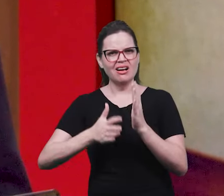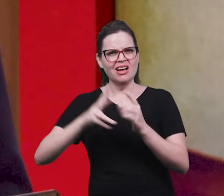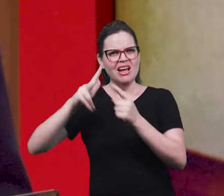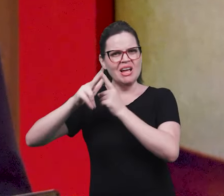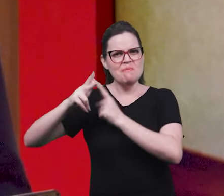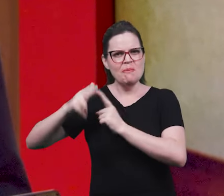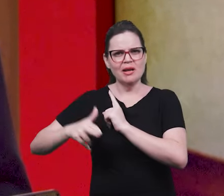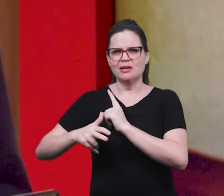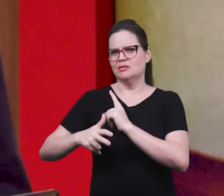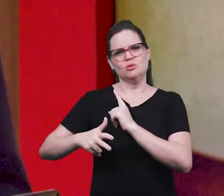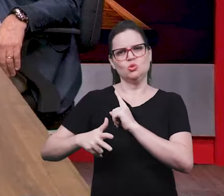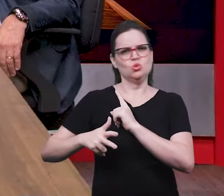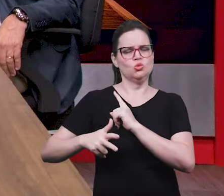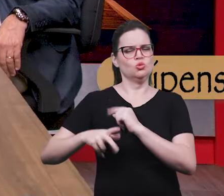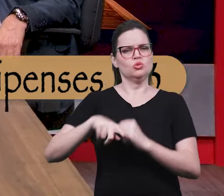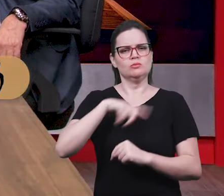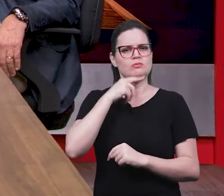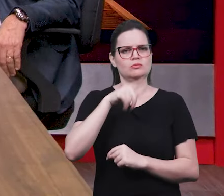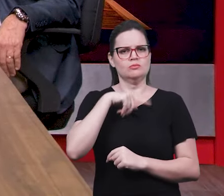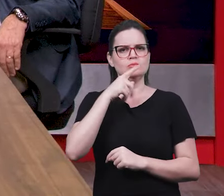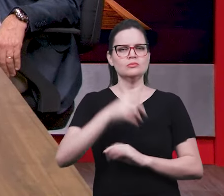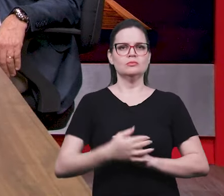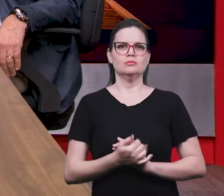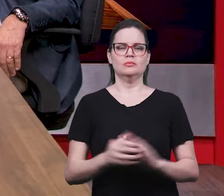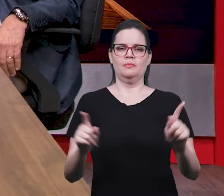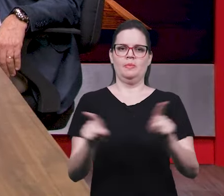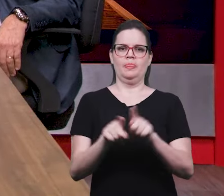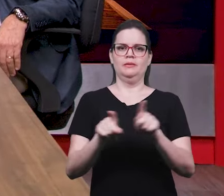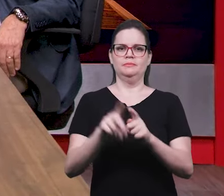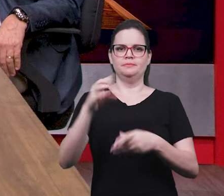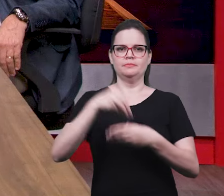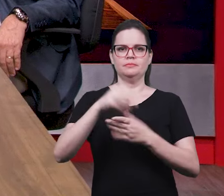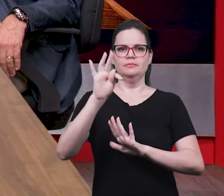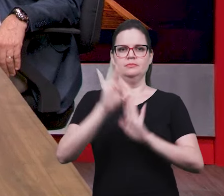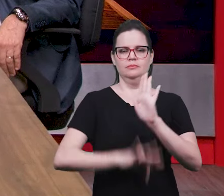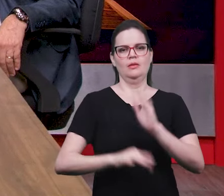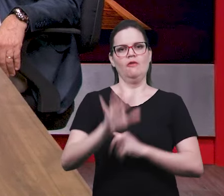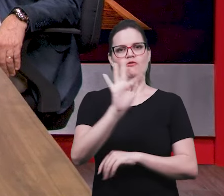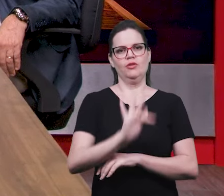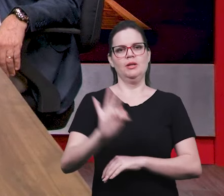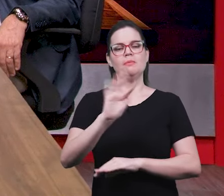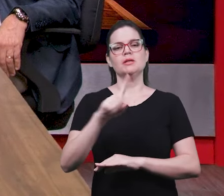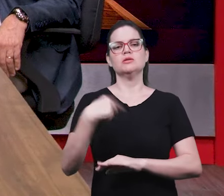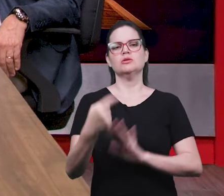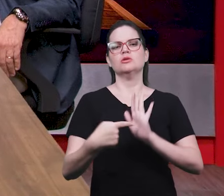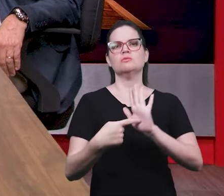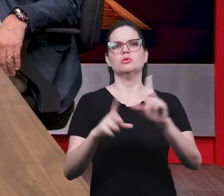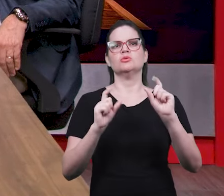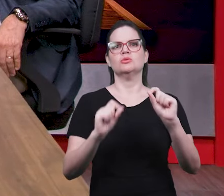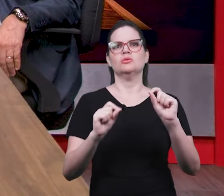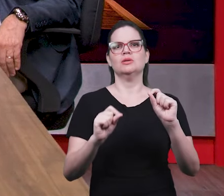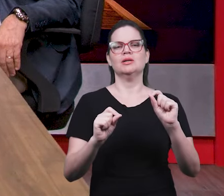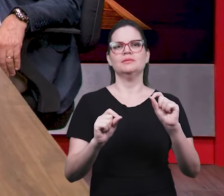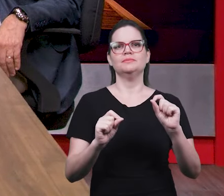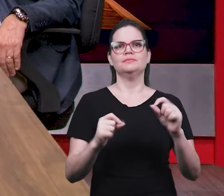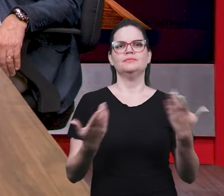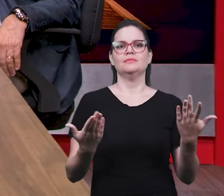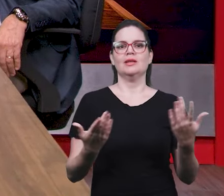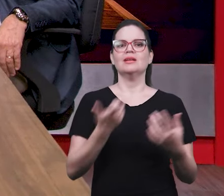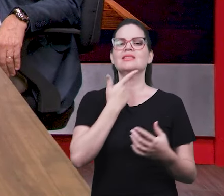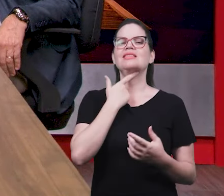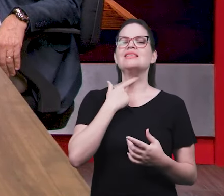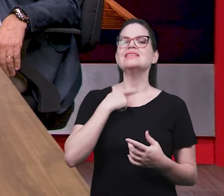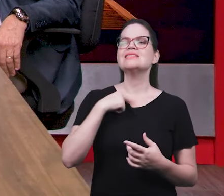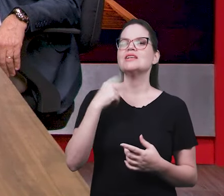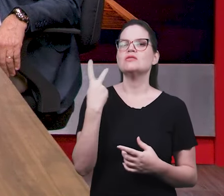fazer o que ele quer fazer, né? E a gente vê nesse texto citado, né, em Filipenses, a gente vê opera o querer e o efetuar,